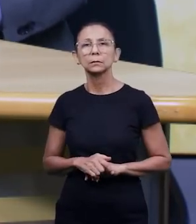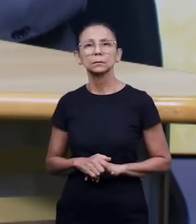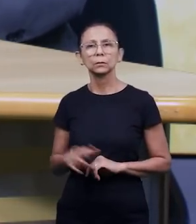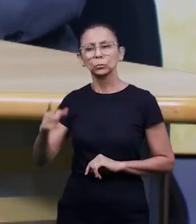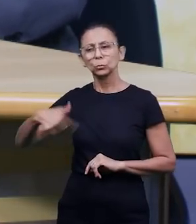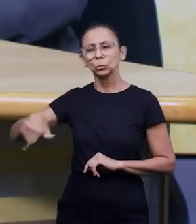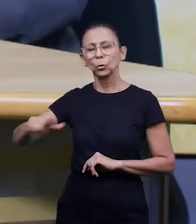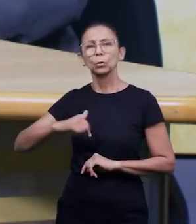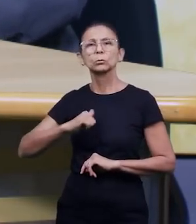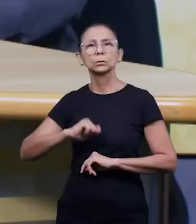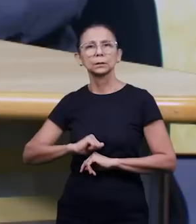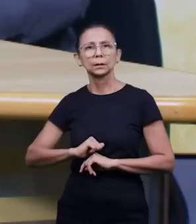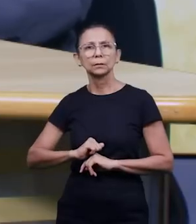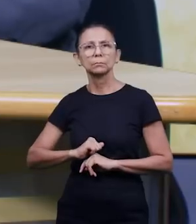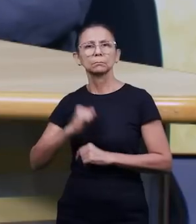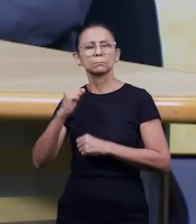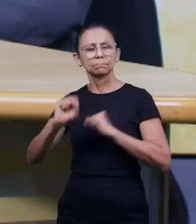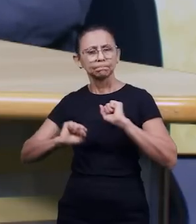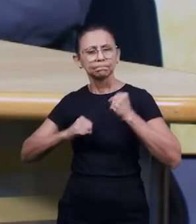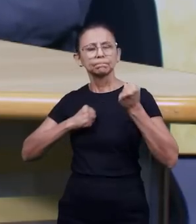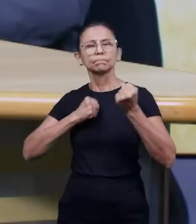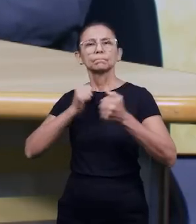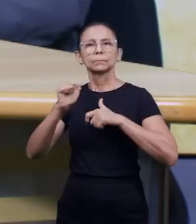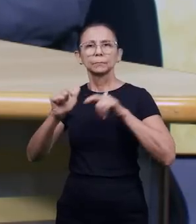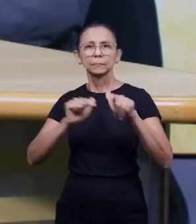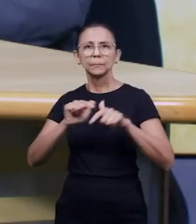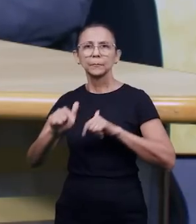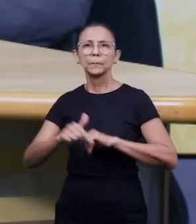A igreja toda está envolvida com isso.